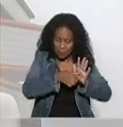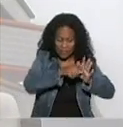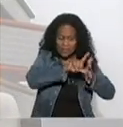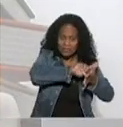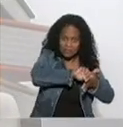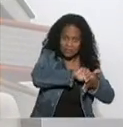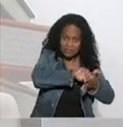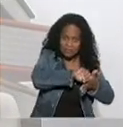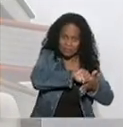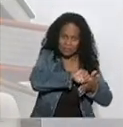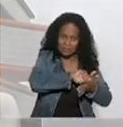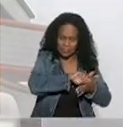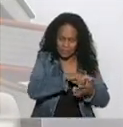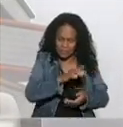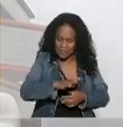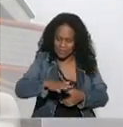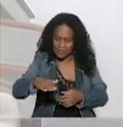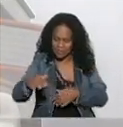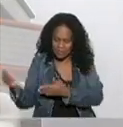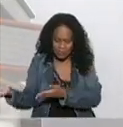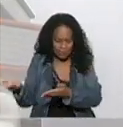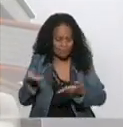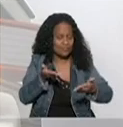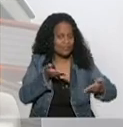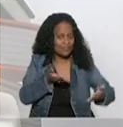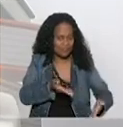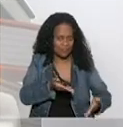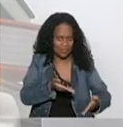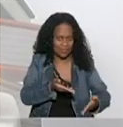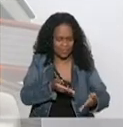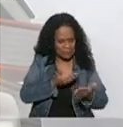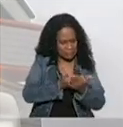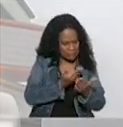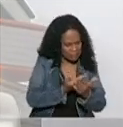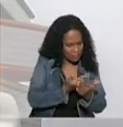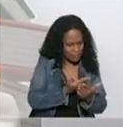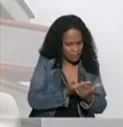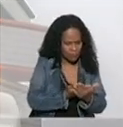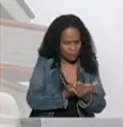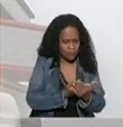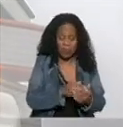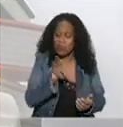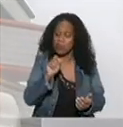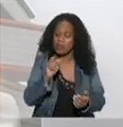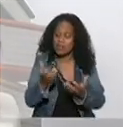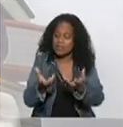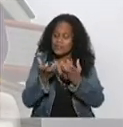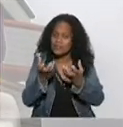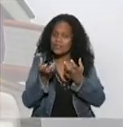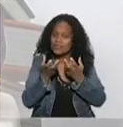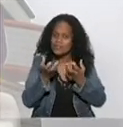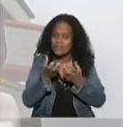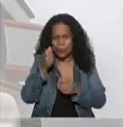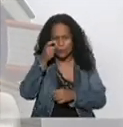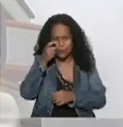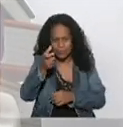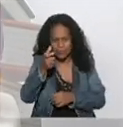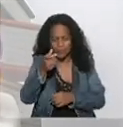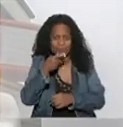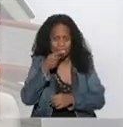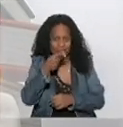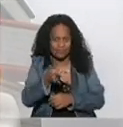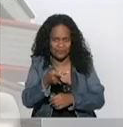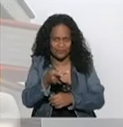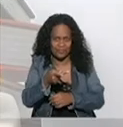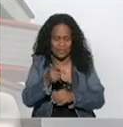em 78. E o contexto dali do Grajaú, onde ela nasceu, eram vários jardins da infância, porque